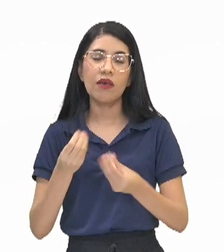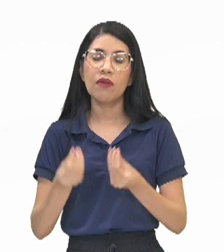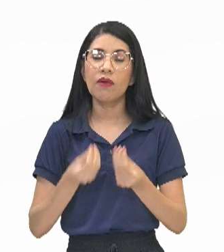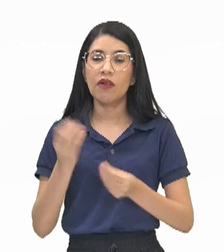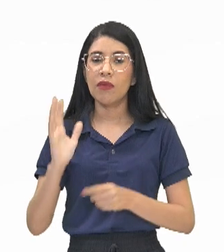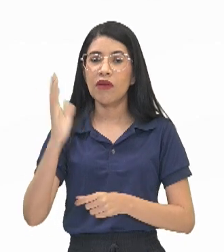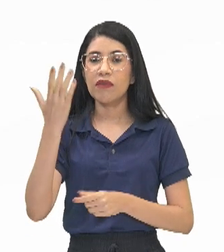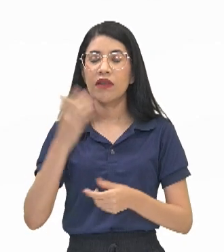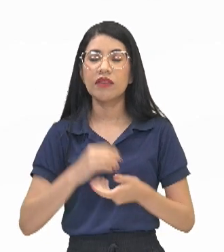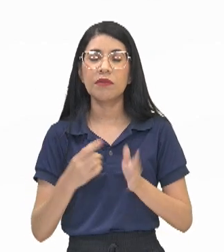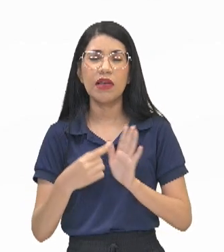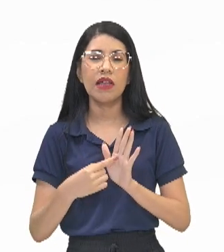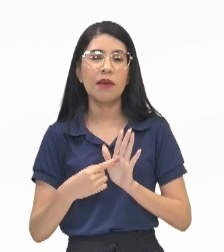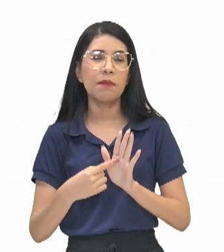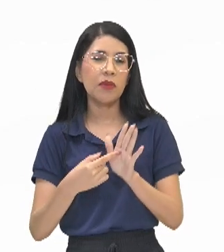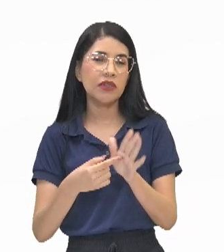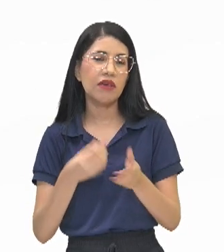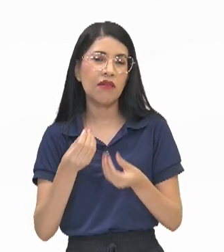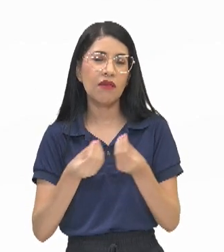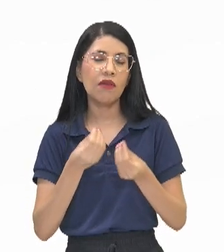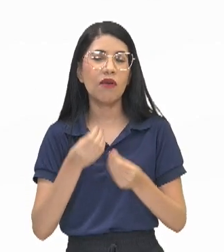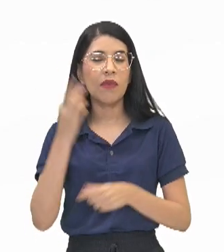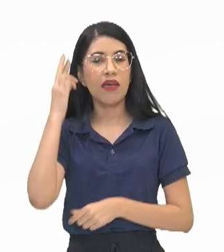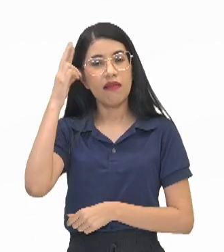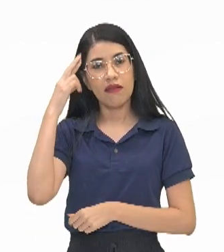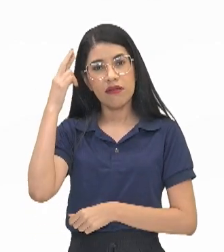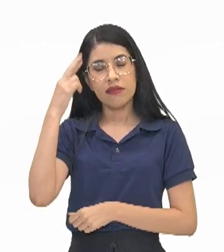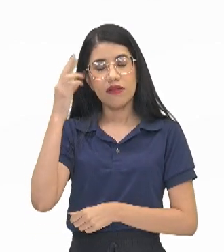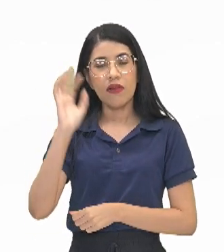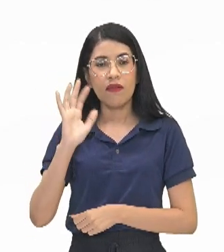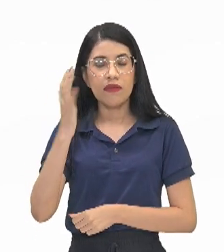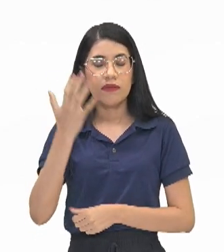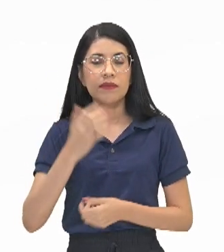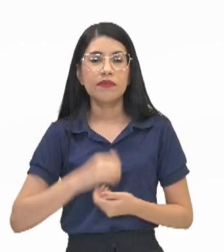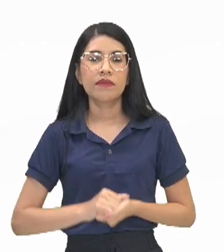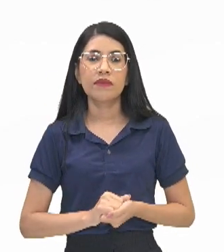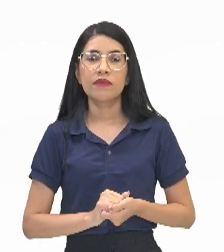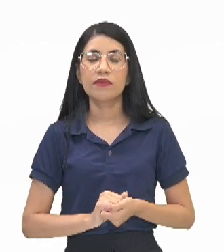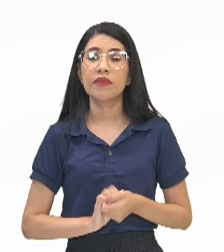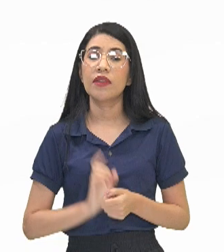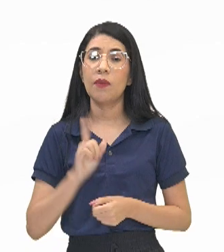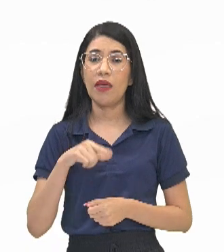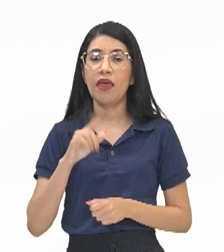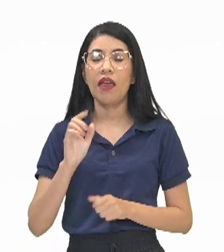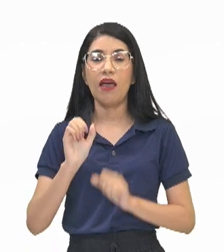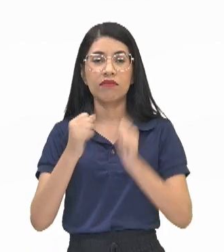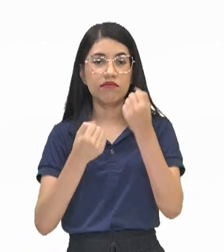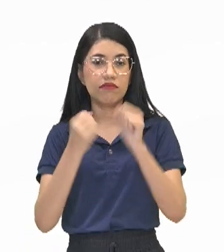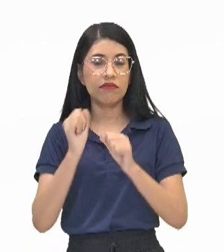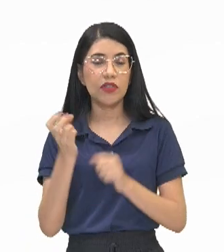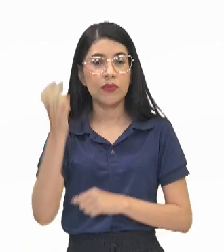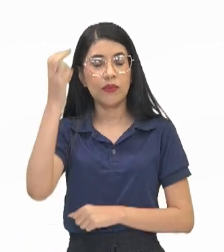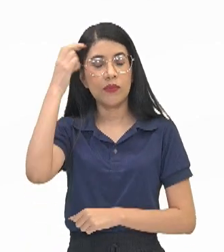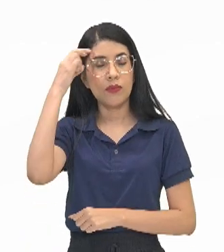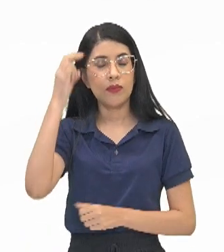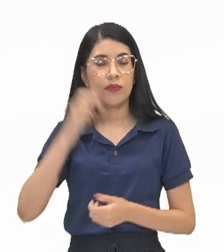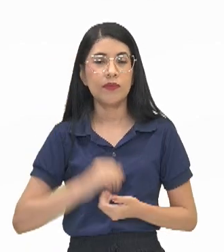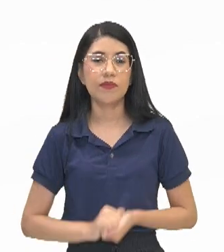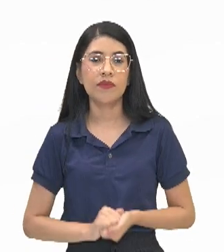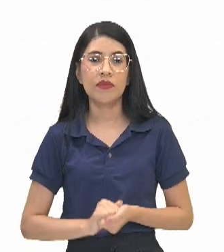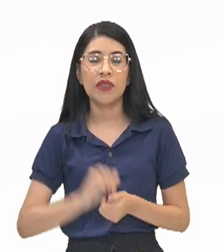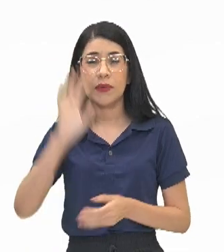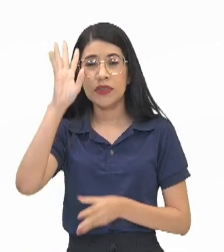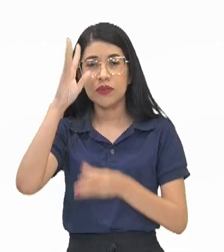Para instrumentalizar uma vez a razão. Então, isso é indústria cultural, é voltada para isso. Nós podemos aqui concluir